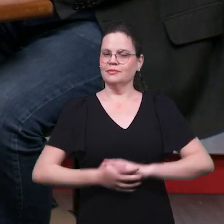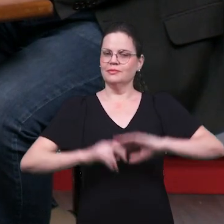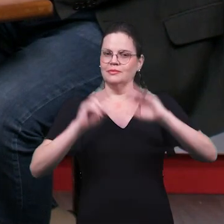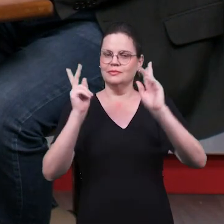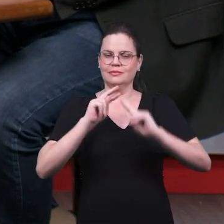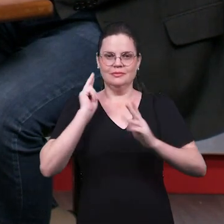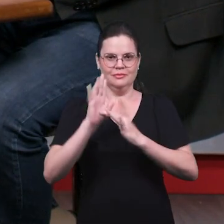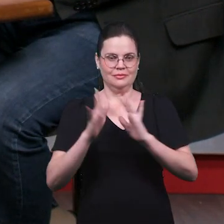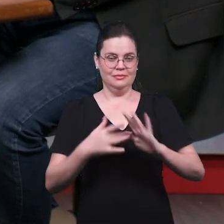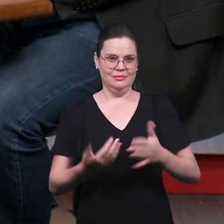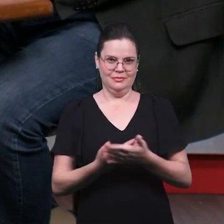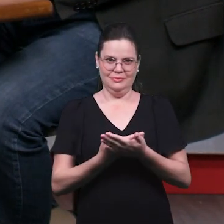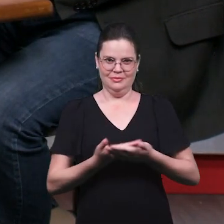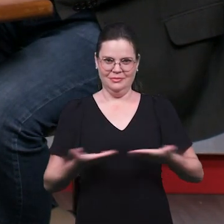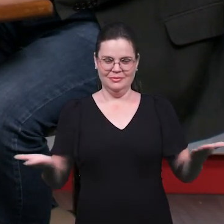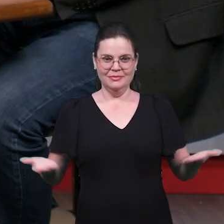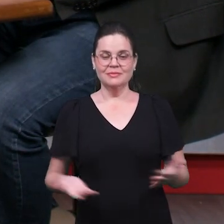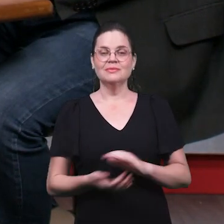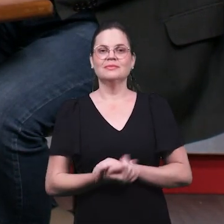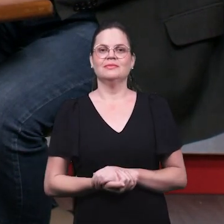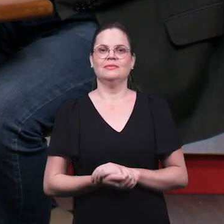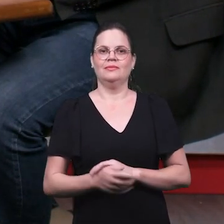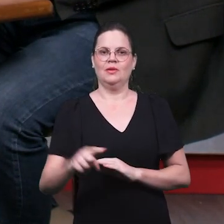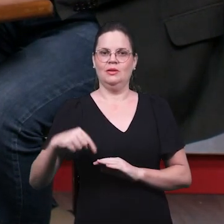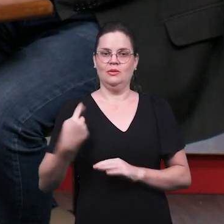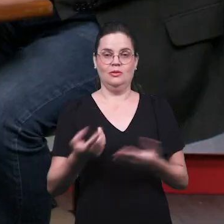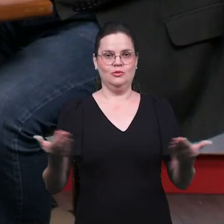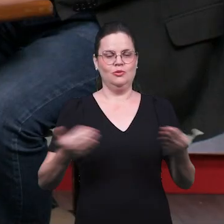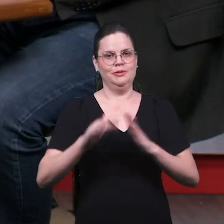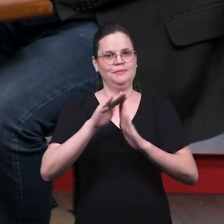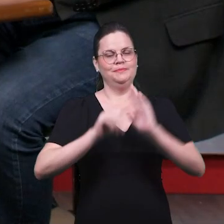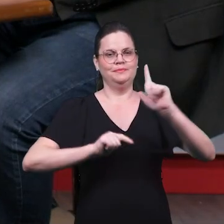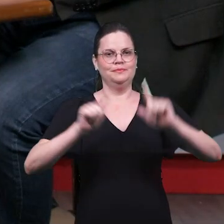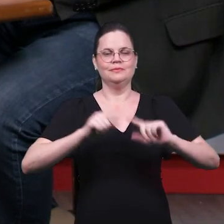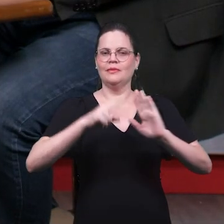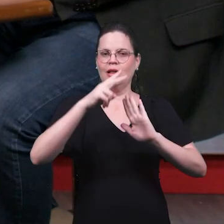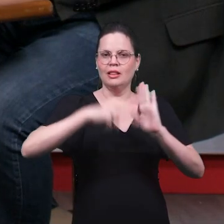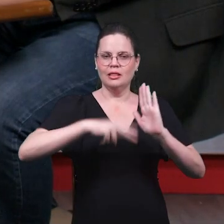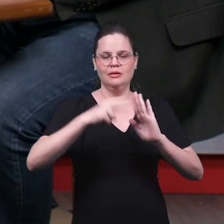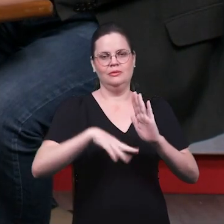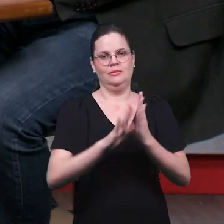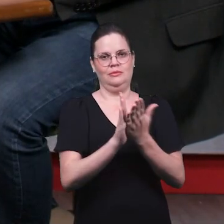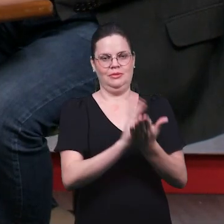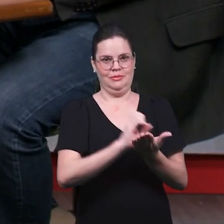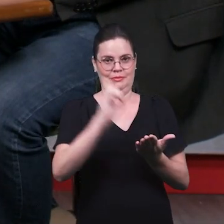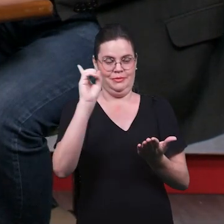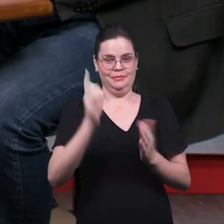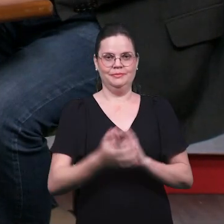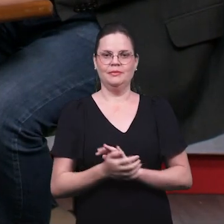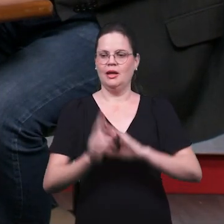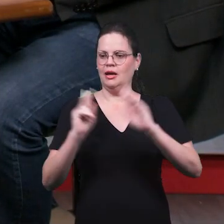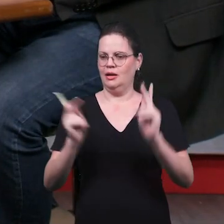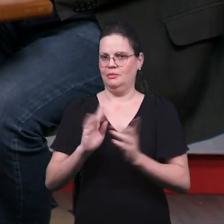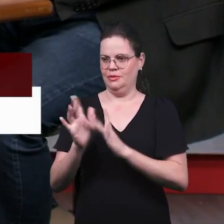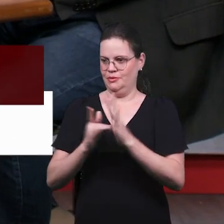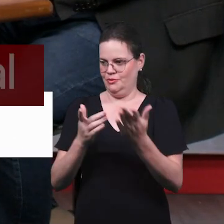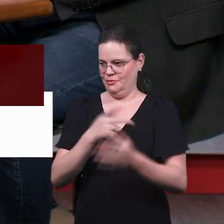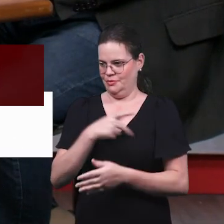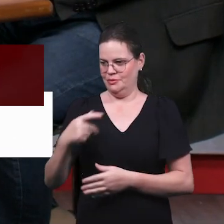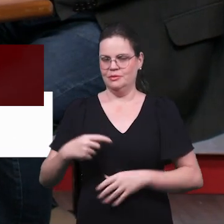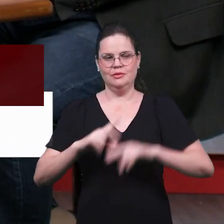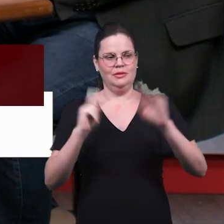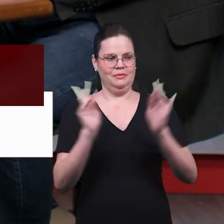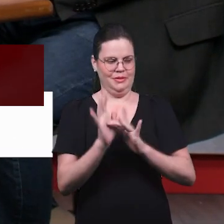paz do Senhor Jesus a todos. Nós estamos no nosso programa diário de leitura da Bíblia. Paz do Senhor, pastor Fábio. Paz do